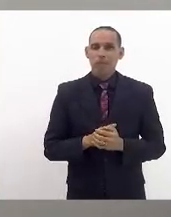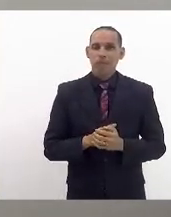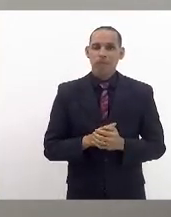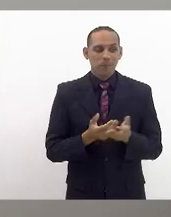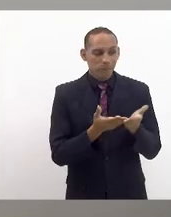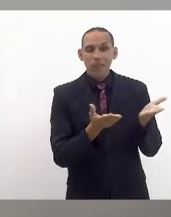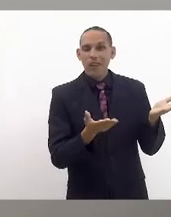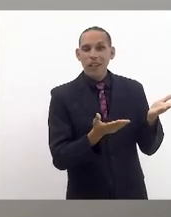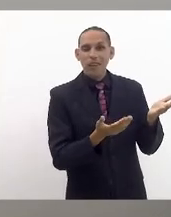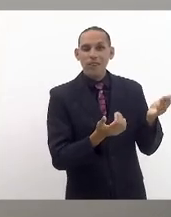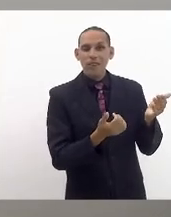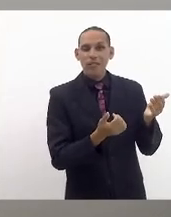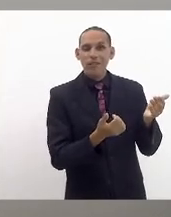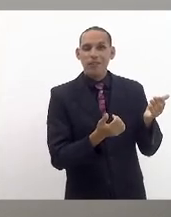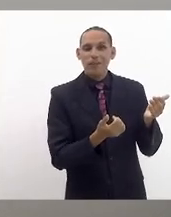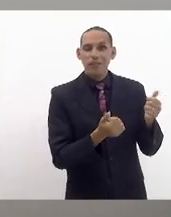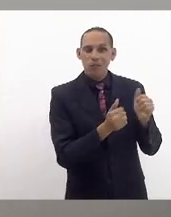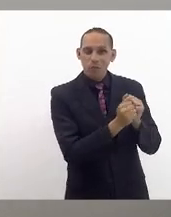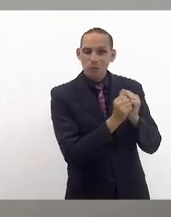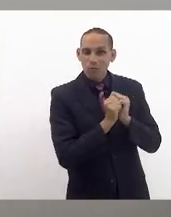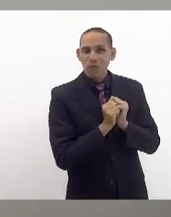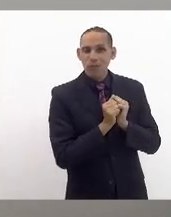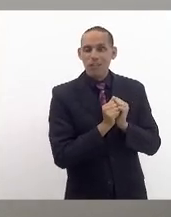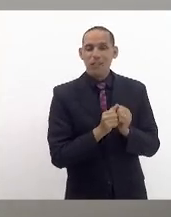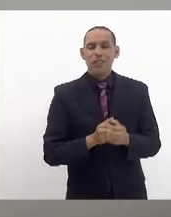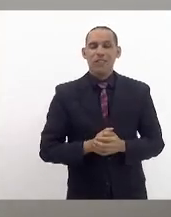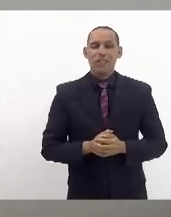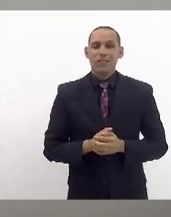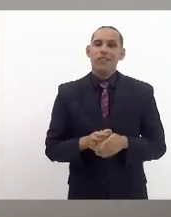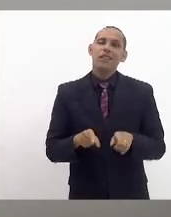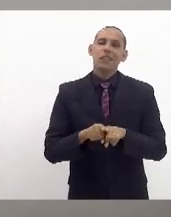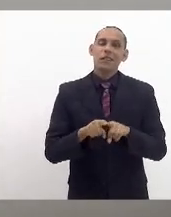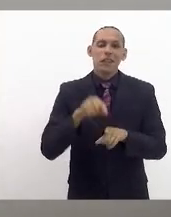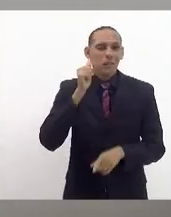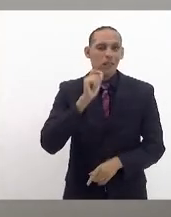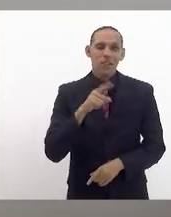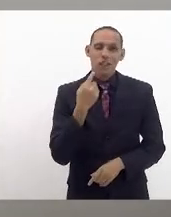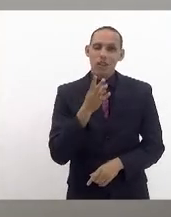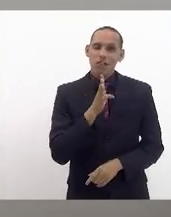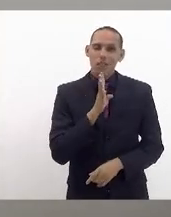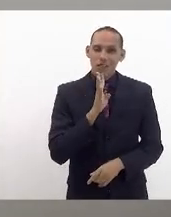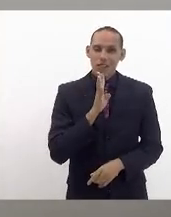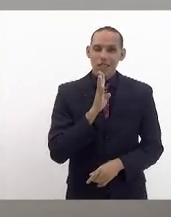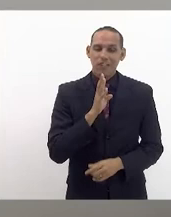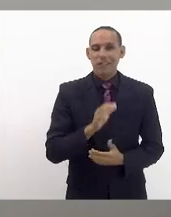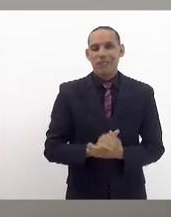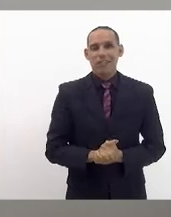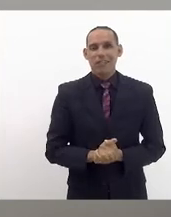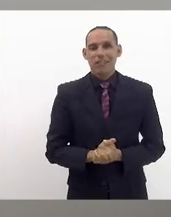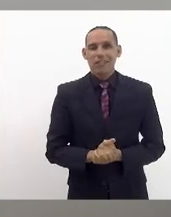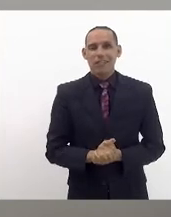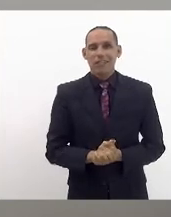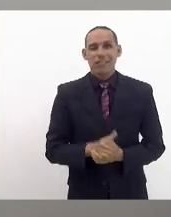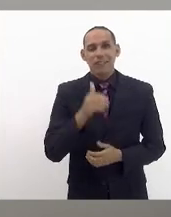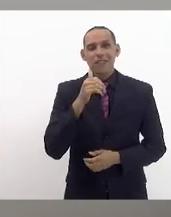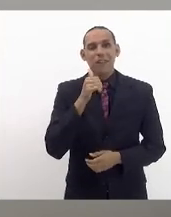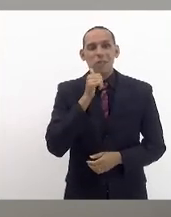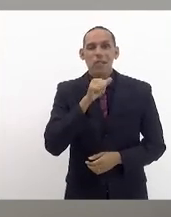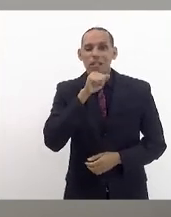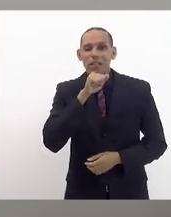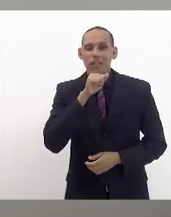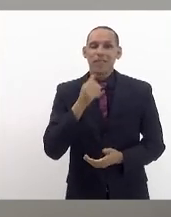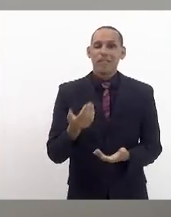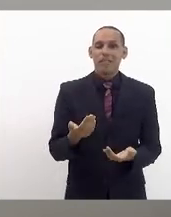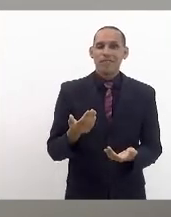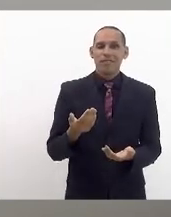essas que nos acompanham na nossa profissão e aquelas que nós conhecemos, aquela que é a nossa mãe, aquela que é a